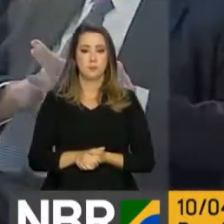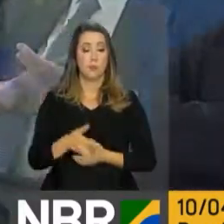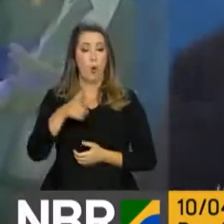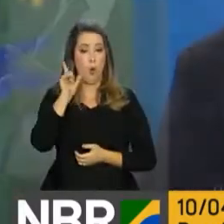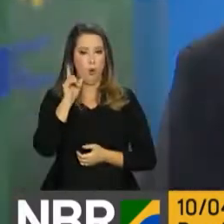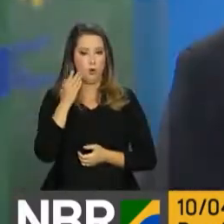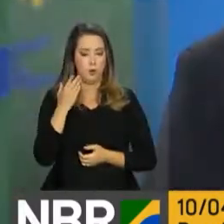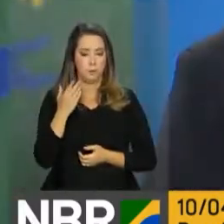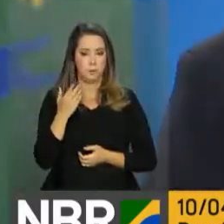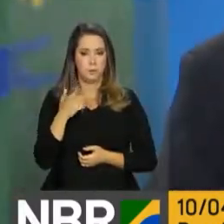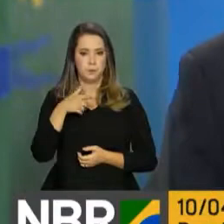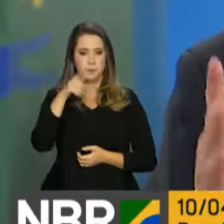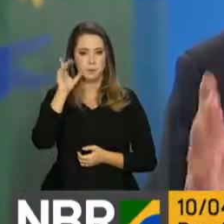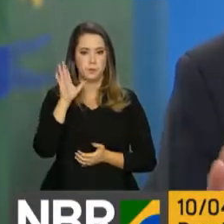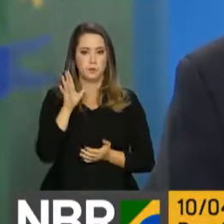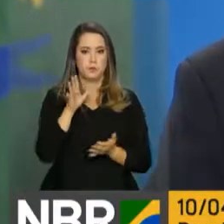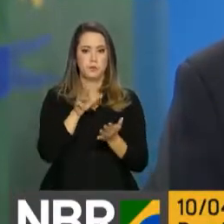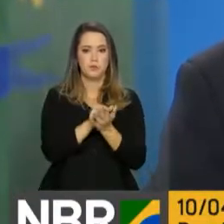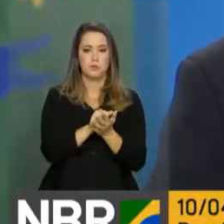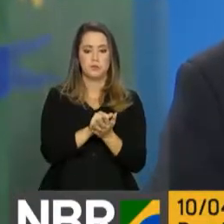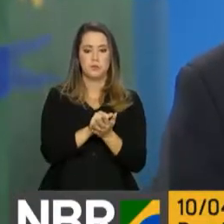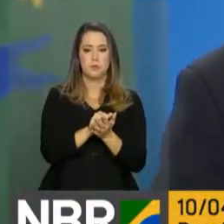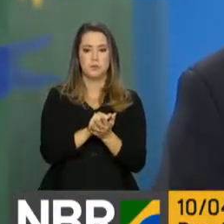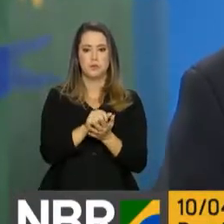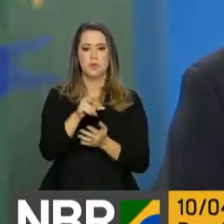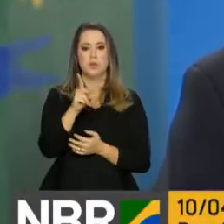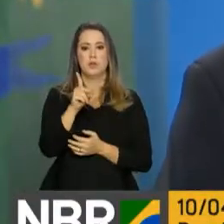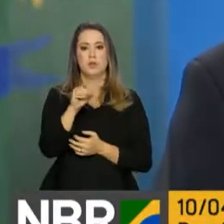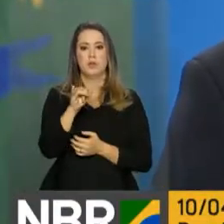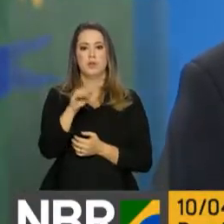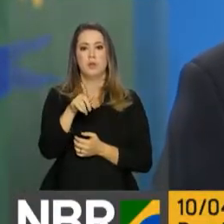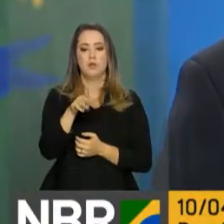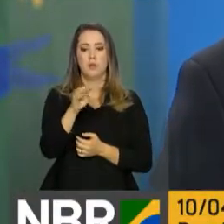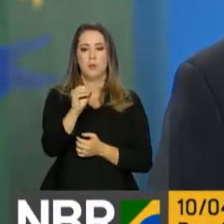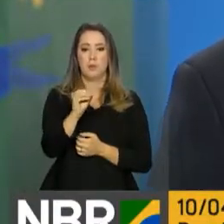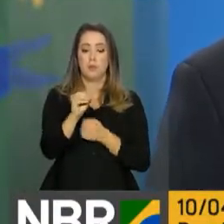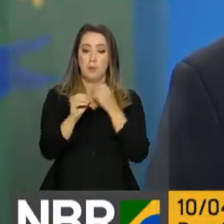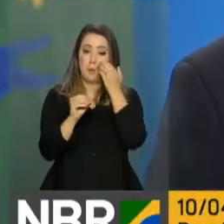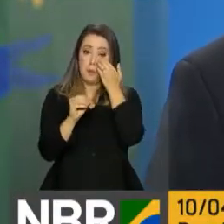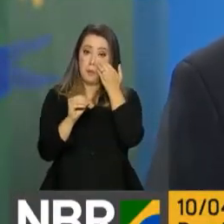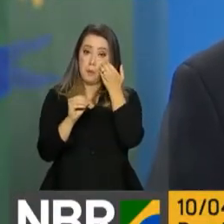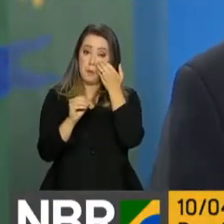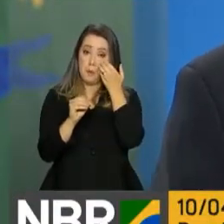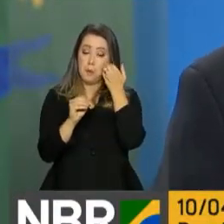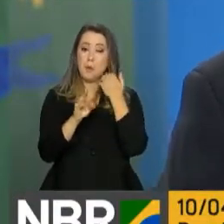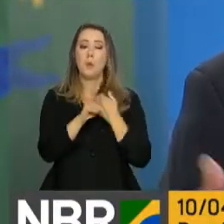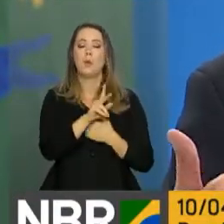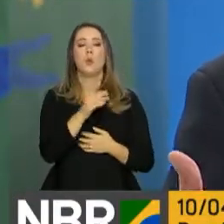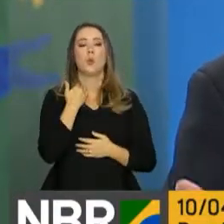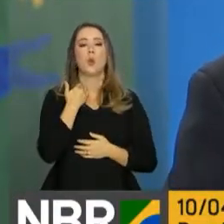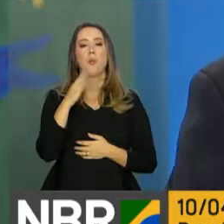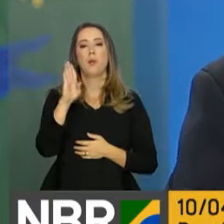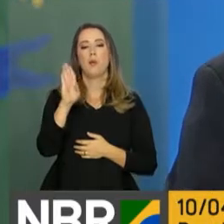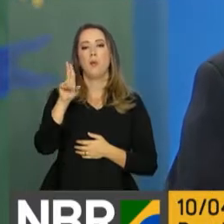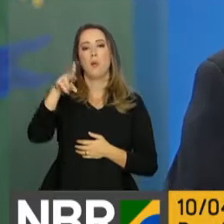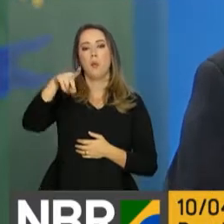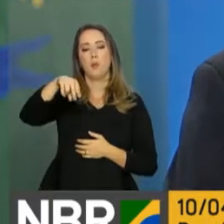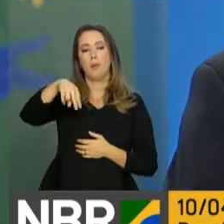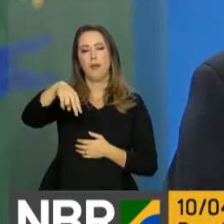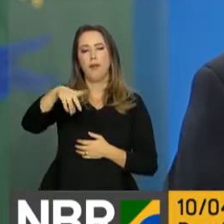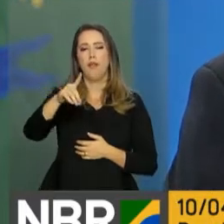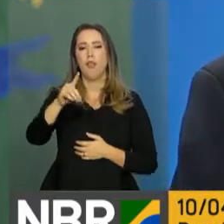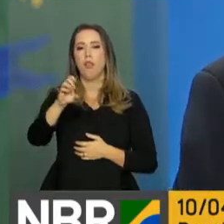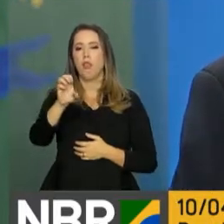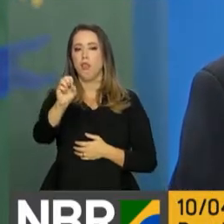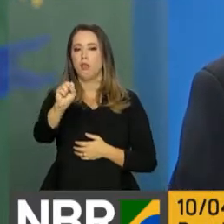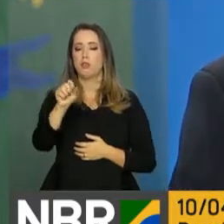ontem mesmo, na posse do Diogo Oliveira, do BNDES, pude já cumprimentá-lo